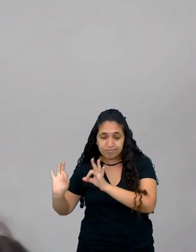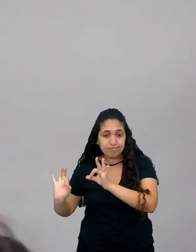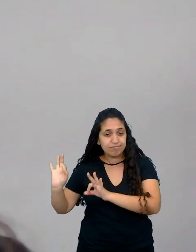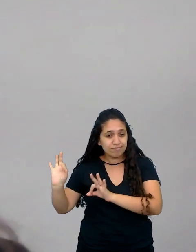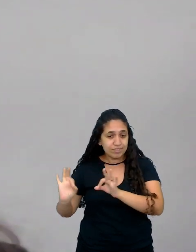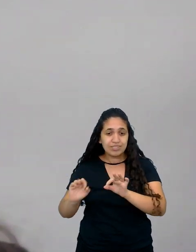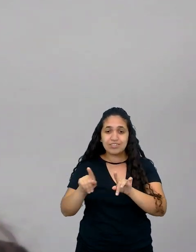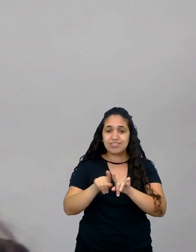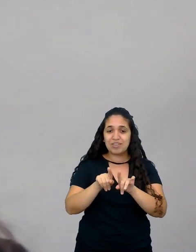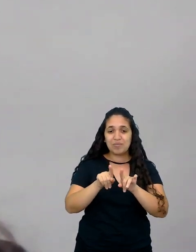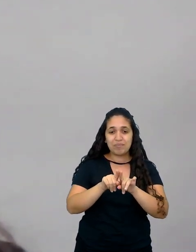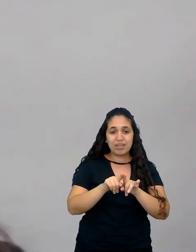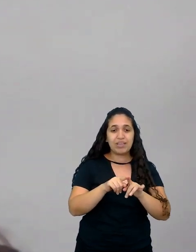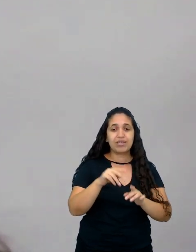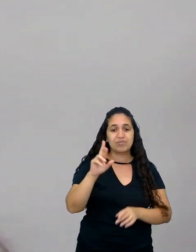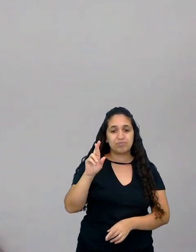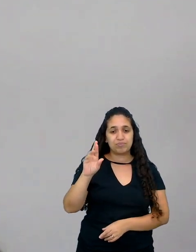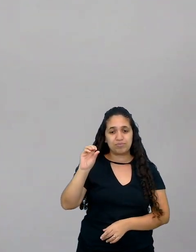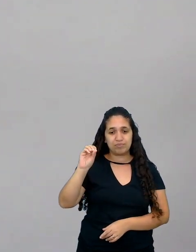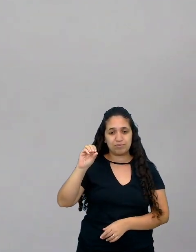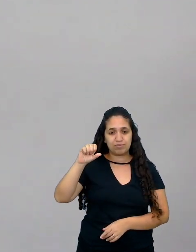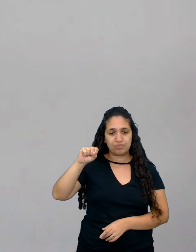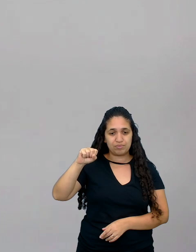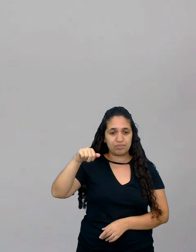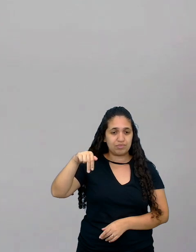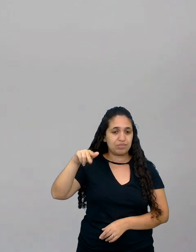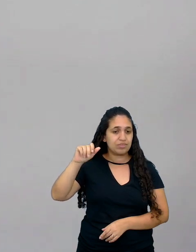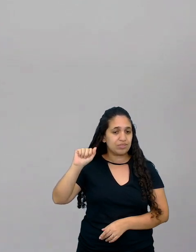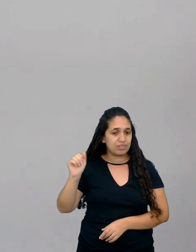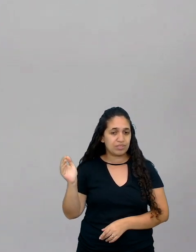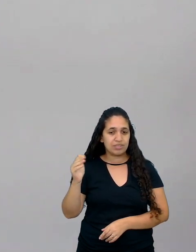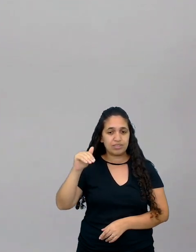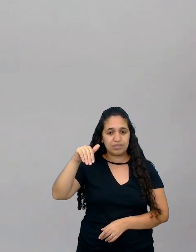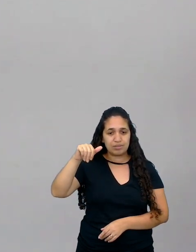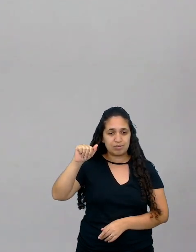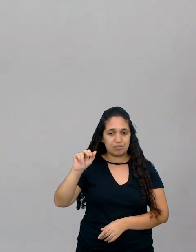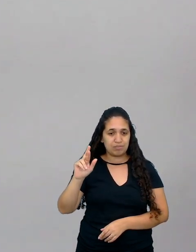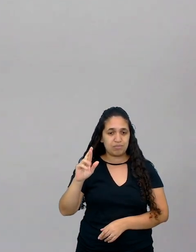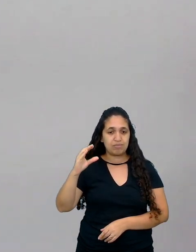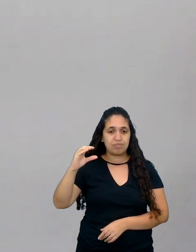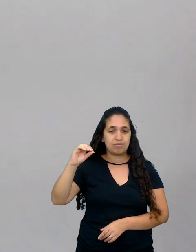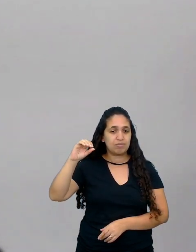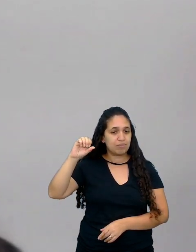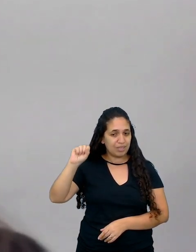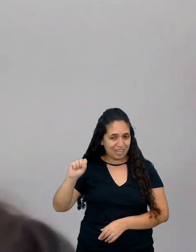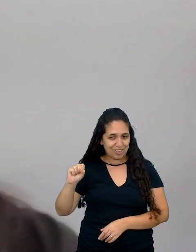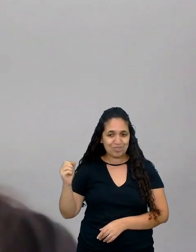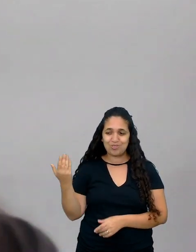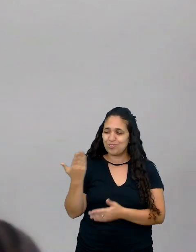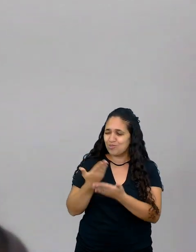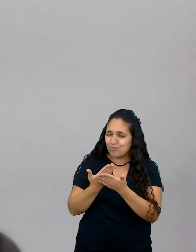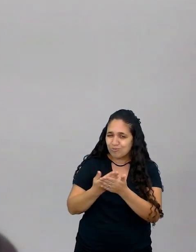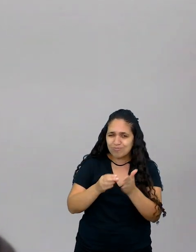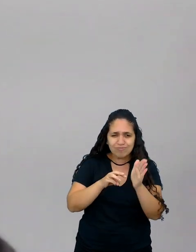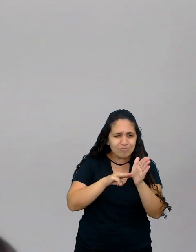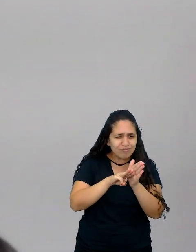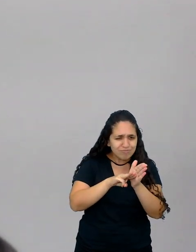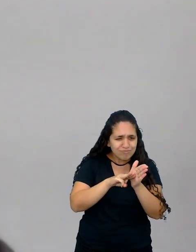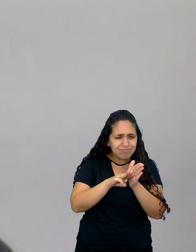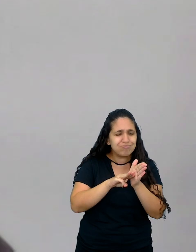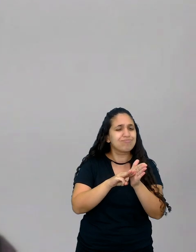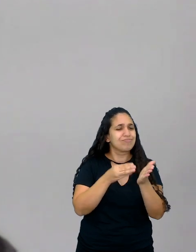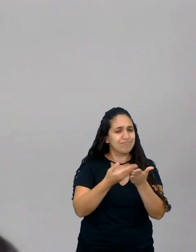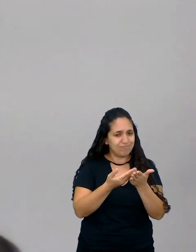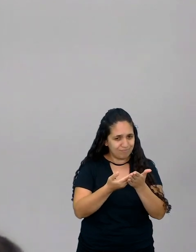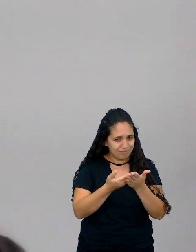aos colegas Rosana e Marco, que sempre contribuem aí com a gente, estudando metodologias para passar para a gente, tá